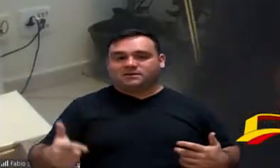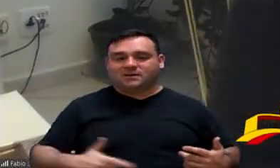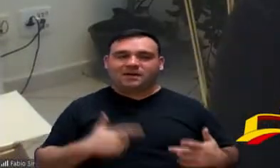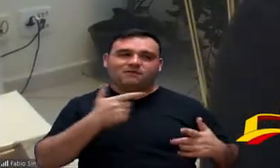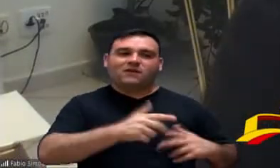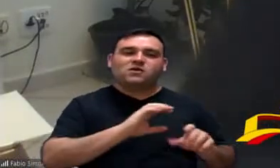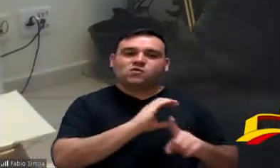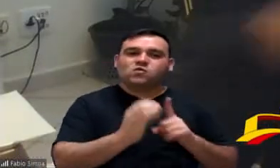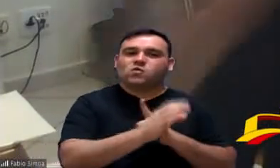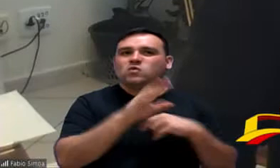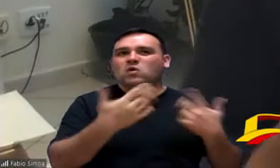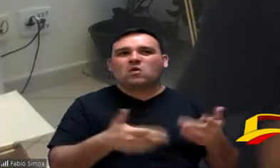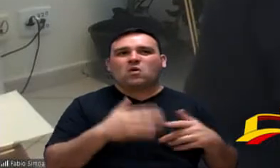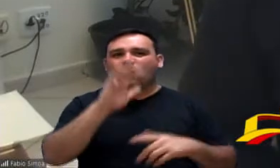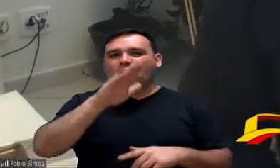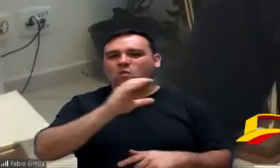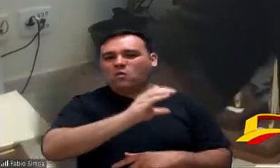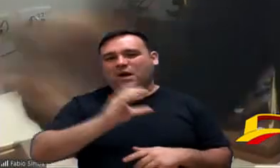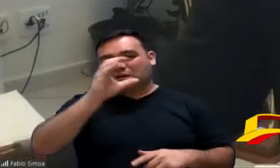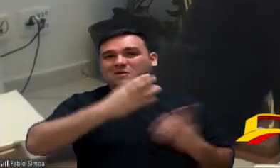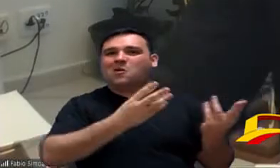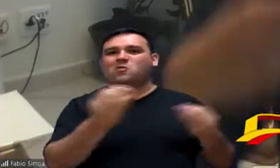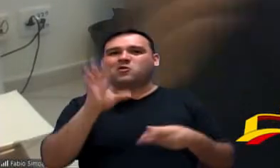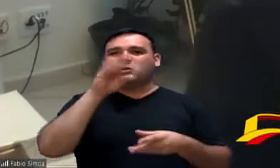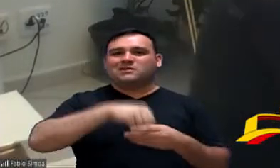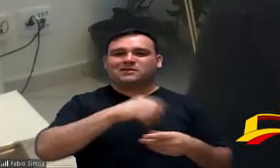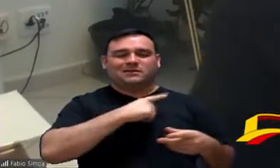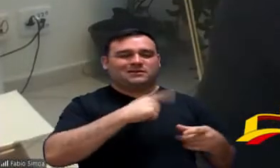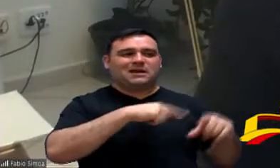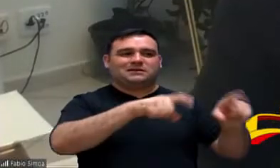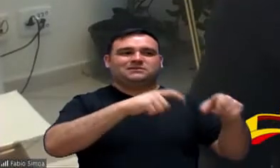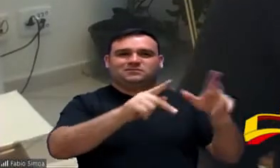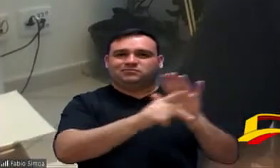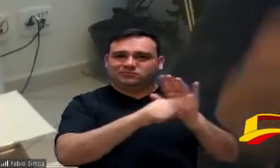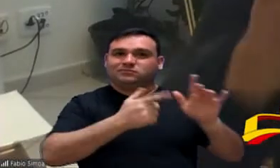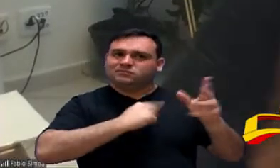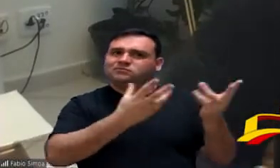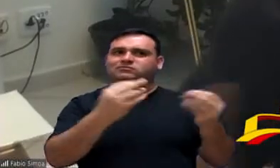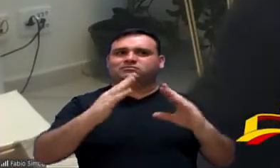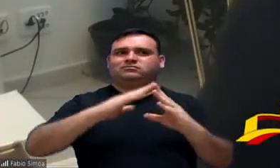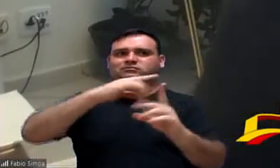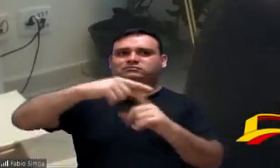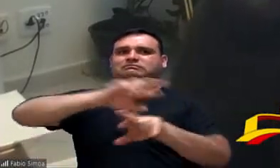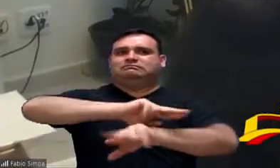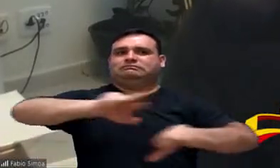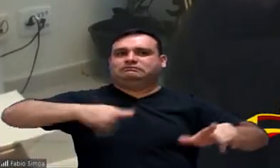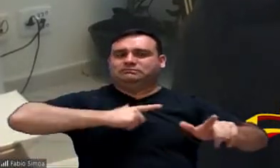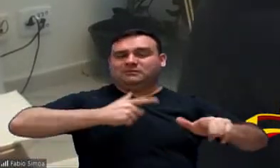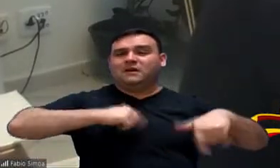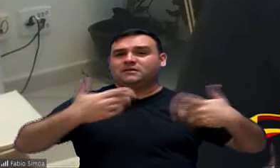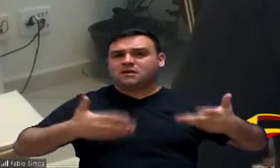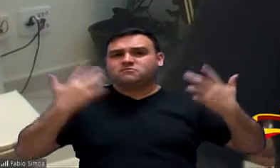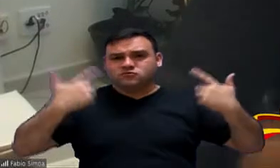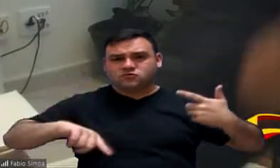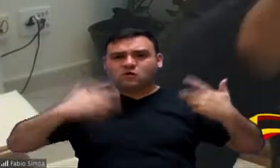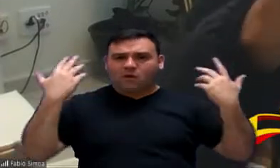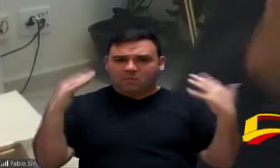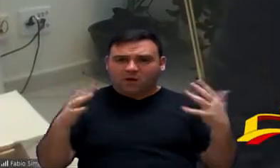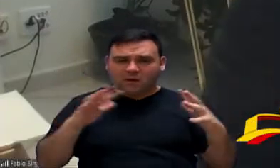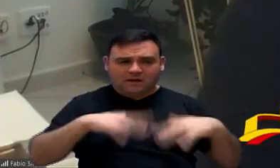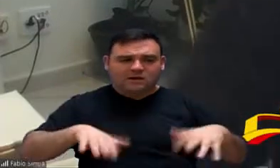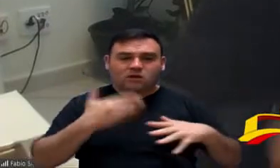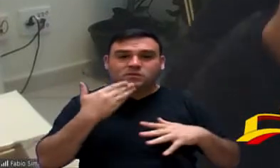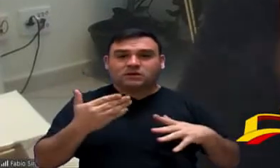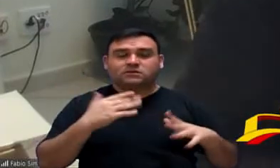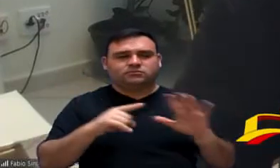para ir na igreja católica, porque tem muitas igrejas dentro dos bairros rurais. Então a gente fica muito, fico parabenizo aí mais uma vez pelo